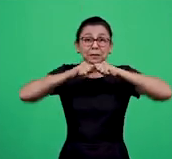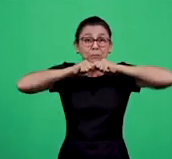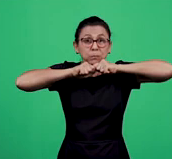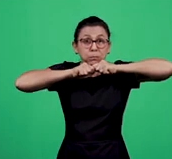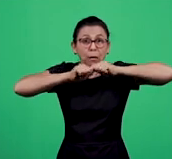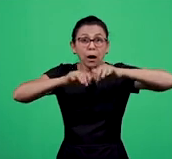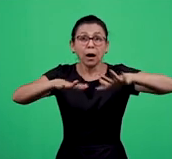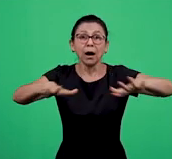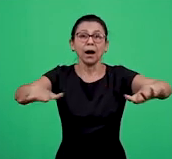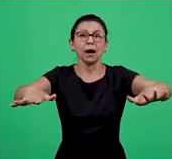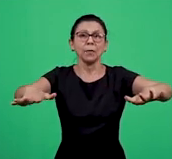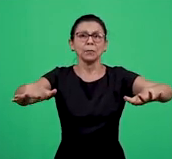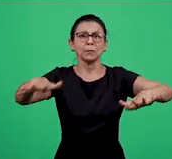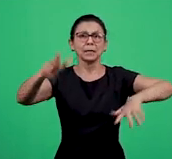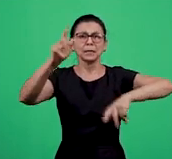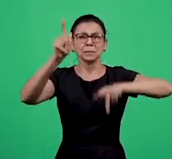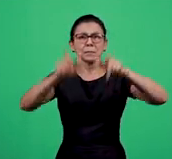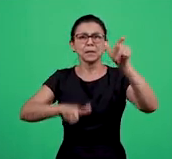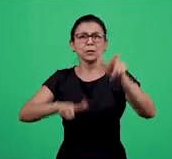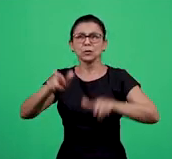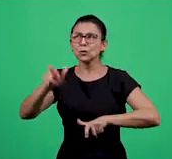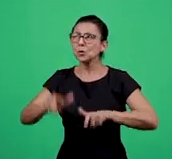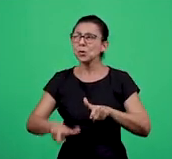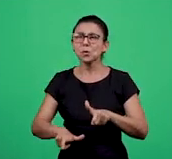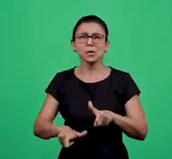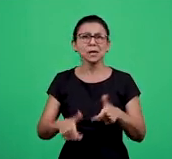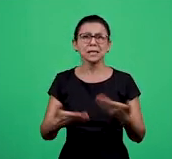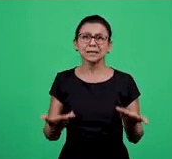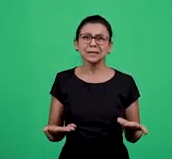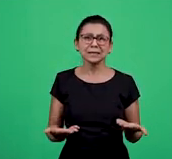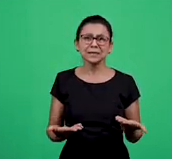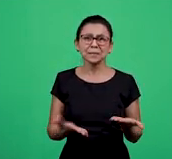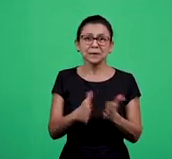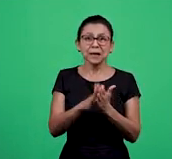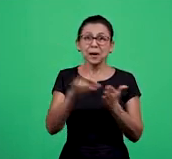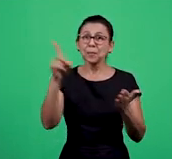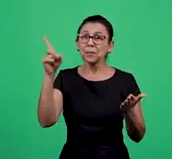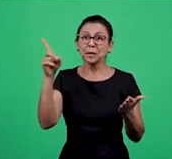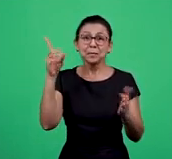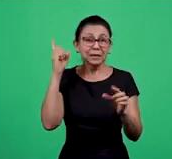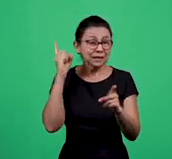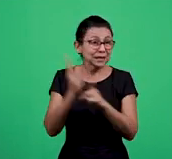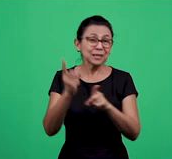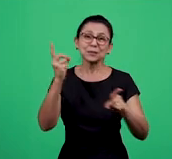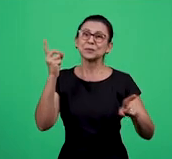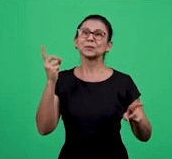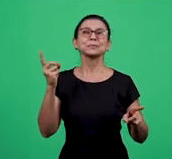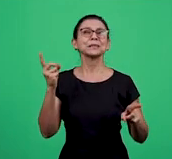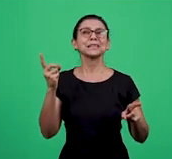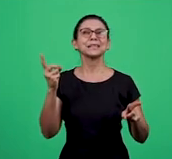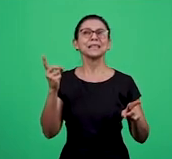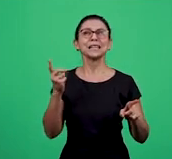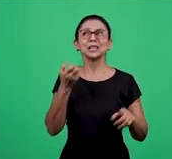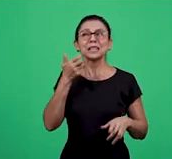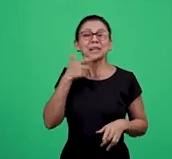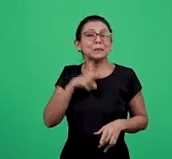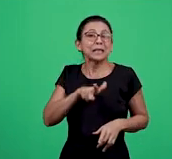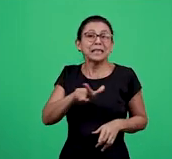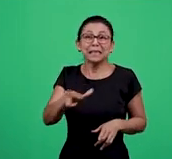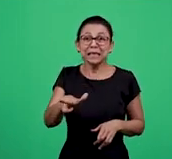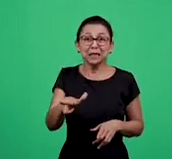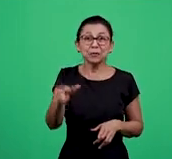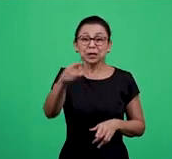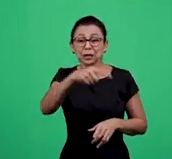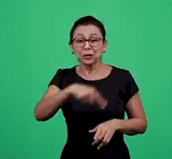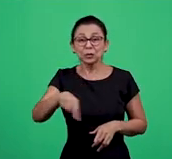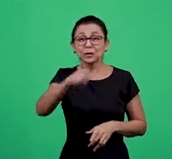falar para todo mundo. E Martinho Lutero traduziu a palavra do Senhor, escreveu numa língua que